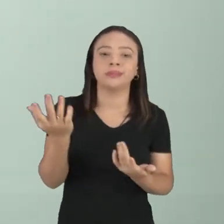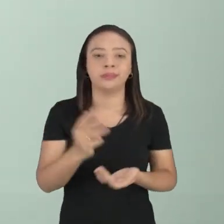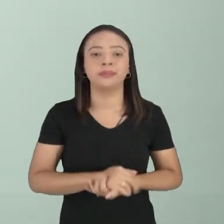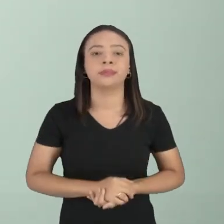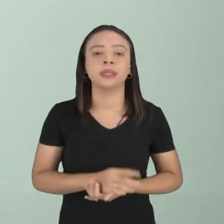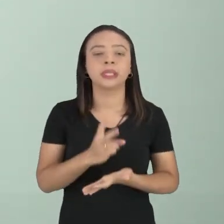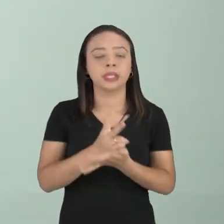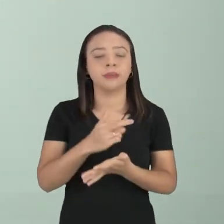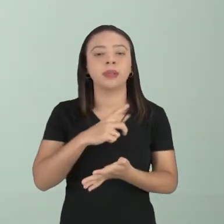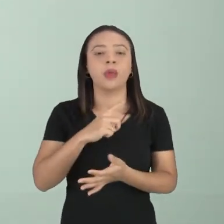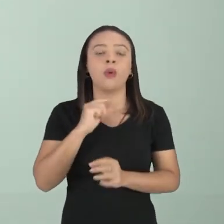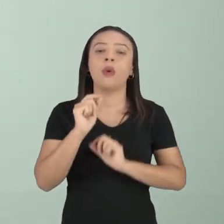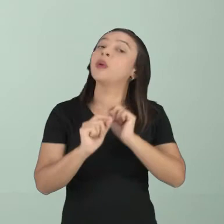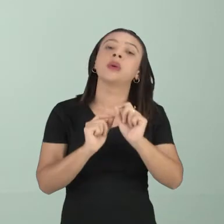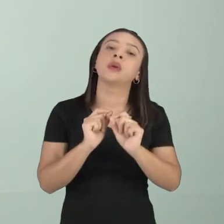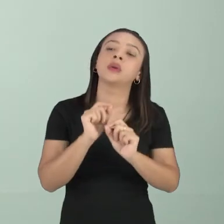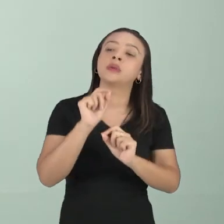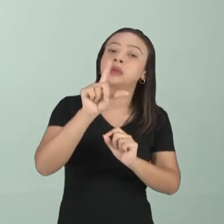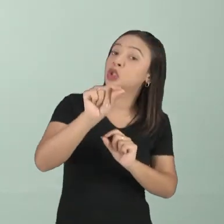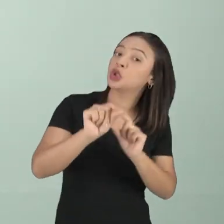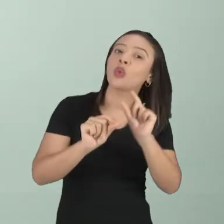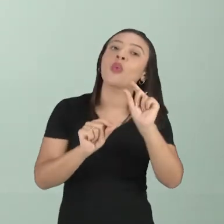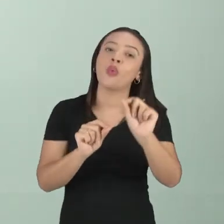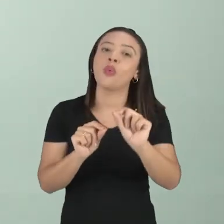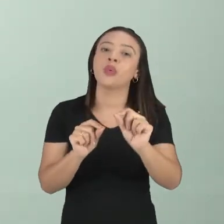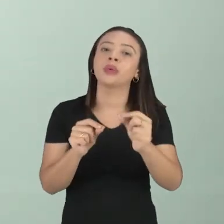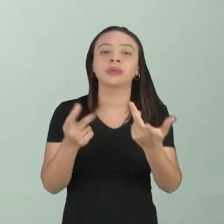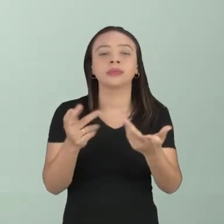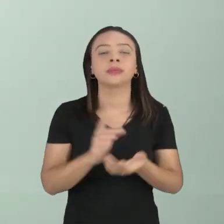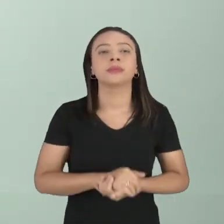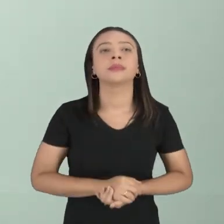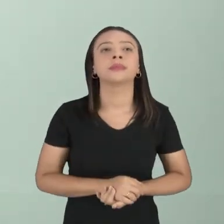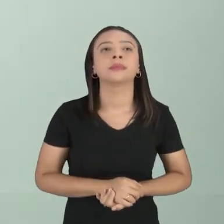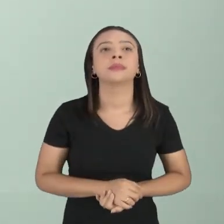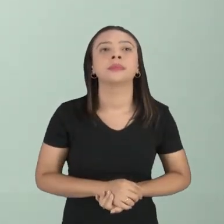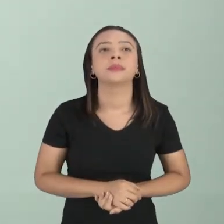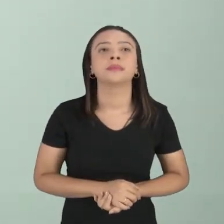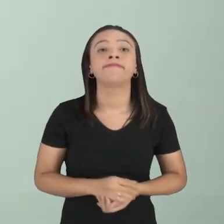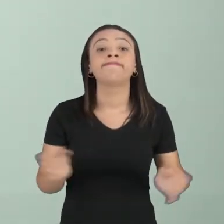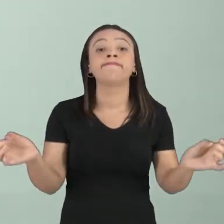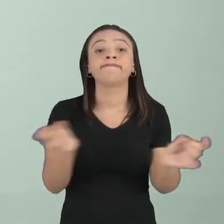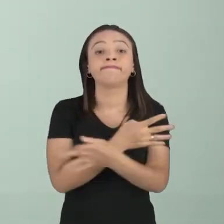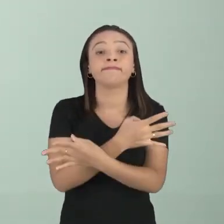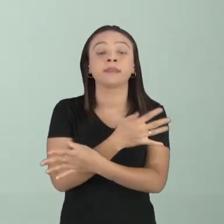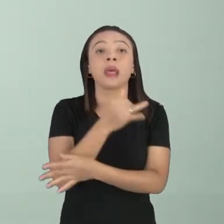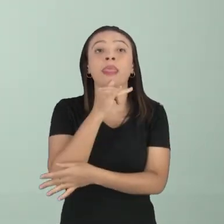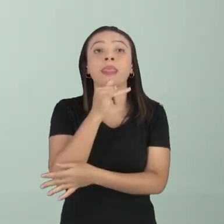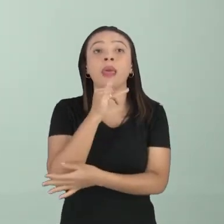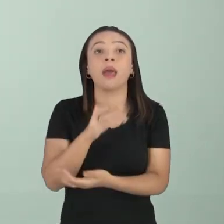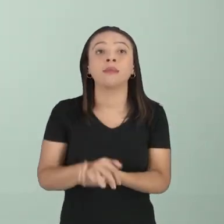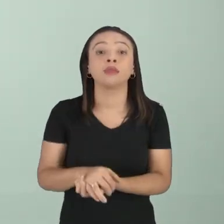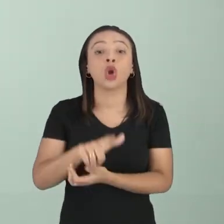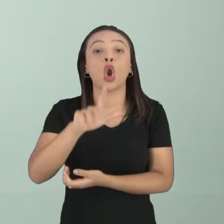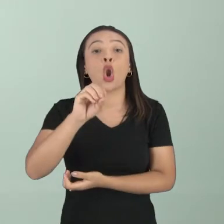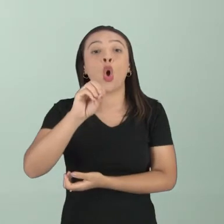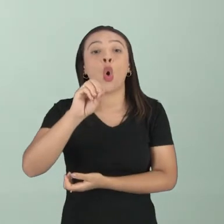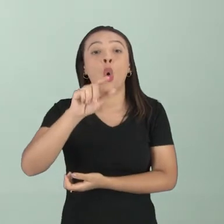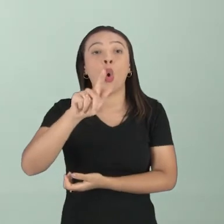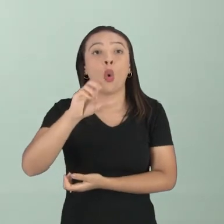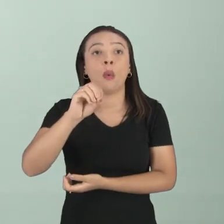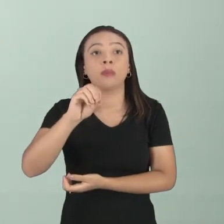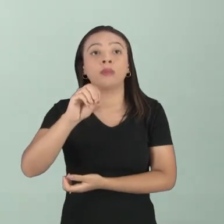dá sempre uma alternativa. A própria palavra já está dizendo, né? Conclusiva, alguns exemplos, logo,